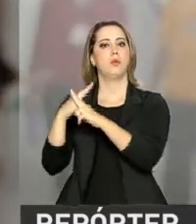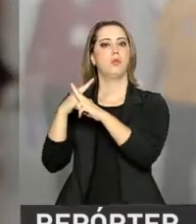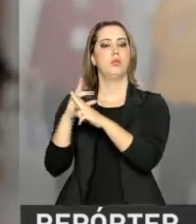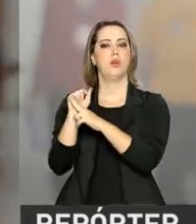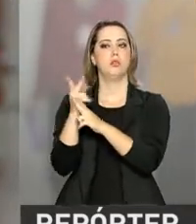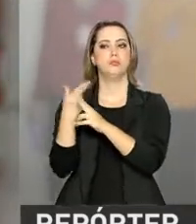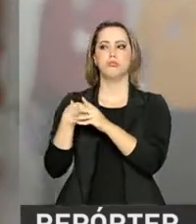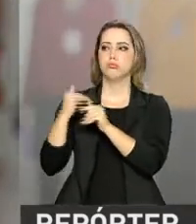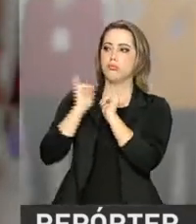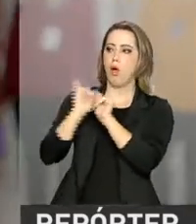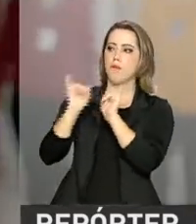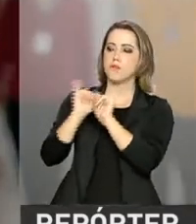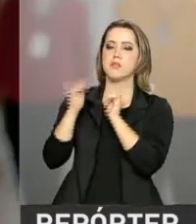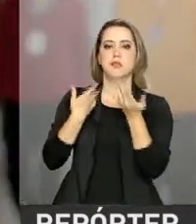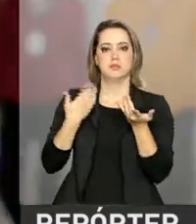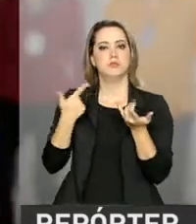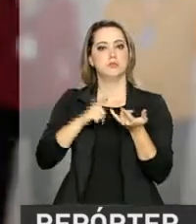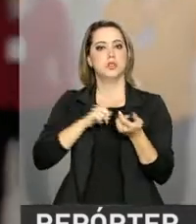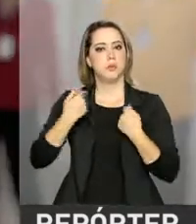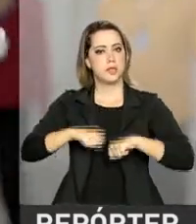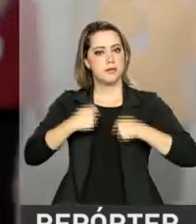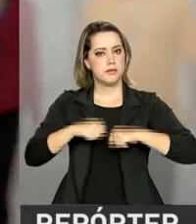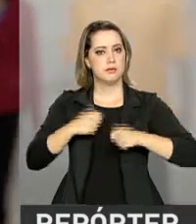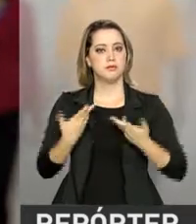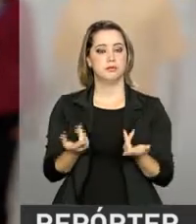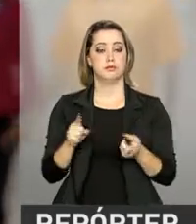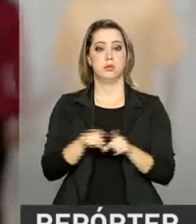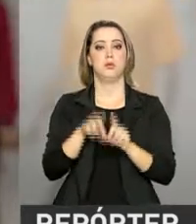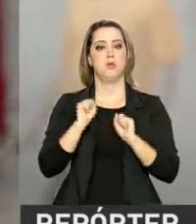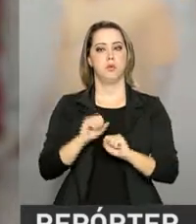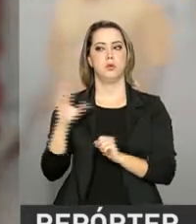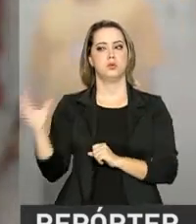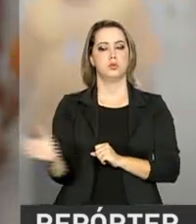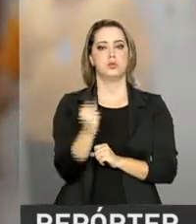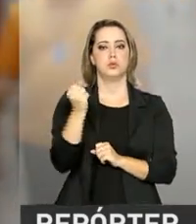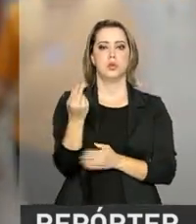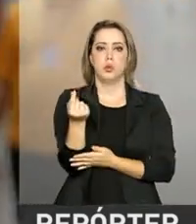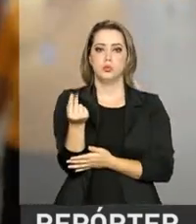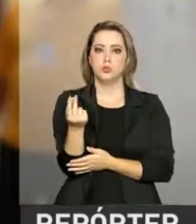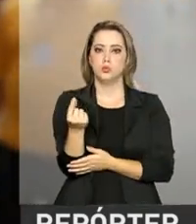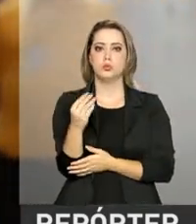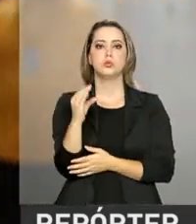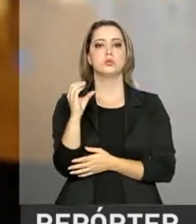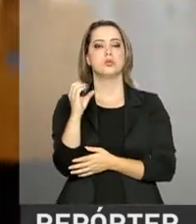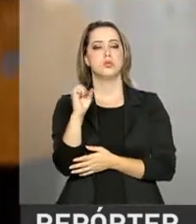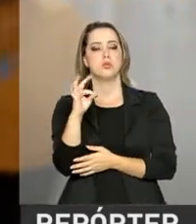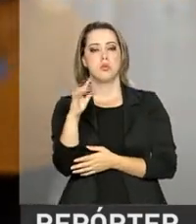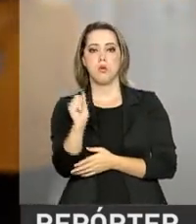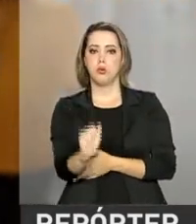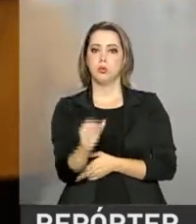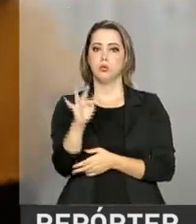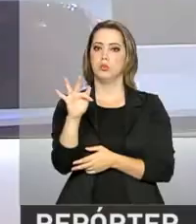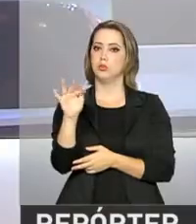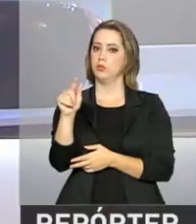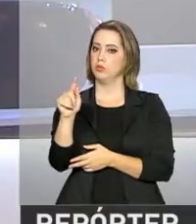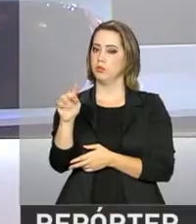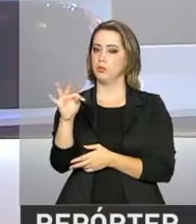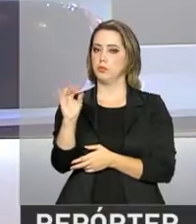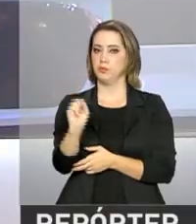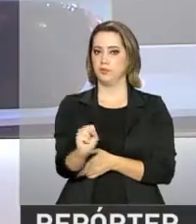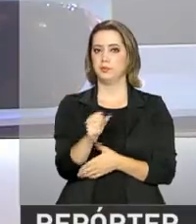essa informação que devia ter se interessado pelo empregador e ele vai poder sacar o saldo assuntos inativos né do stf